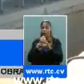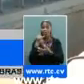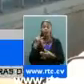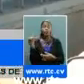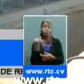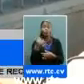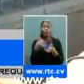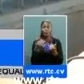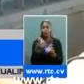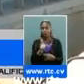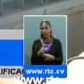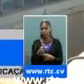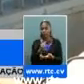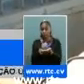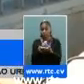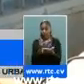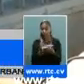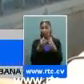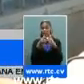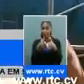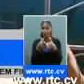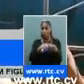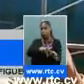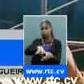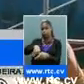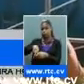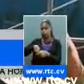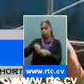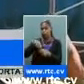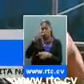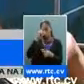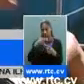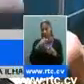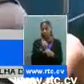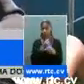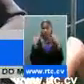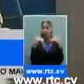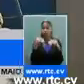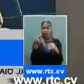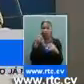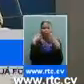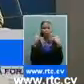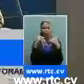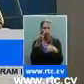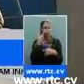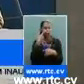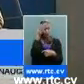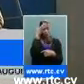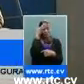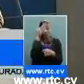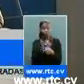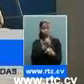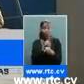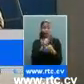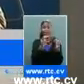de apoio ao navio sinistrado o objetivo deste tipo de exercício é treinar e testar as capacidades de abordagem